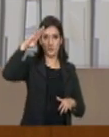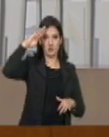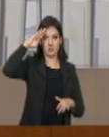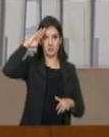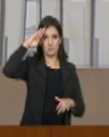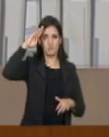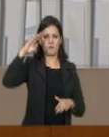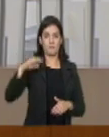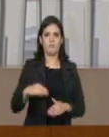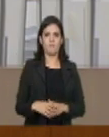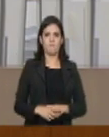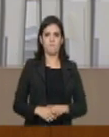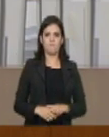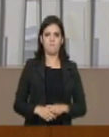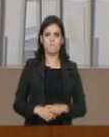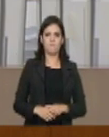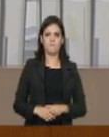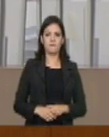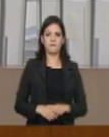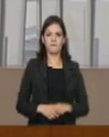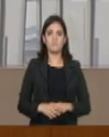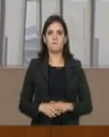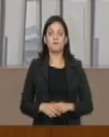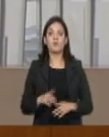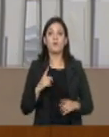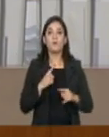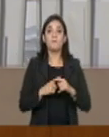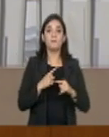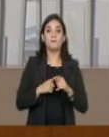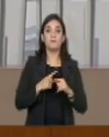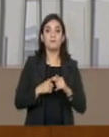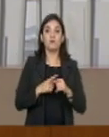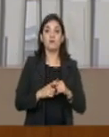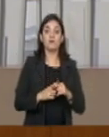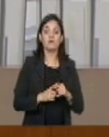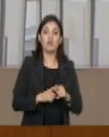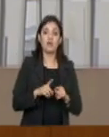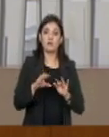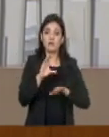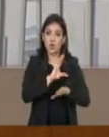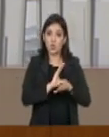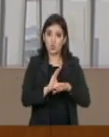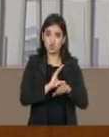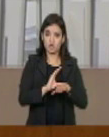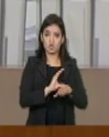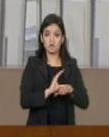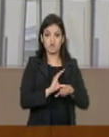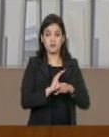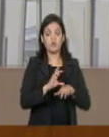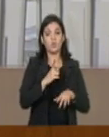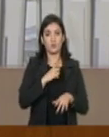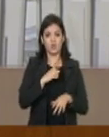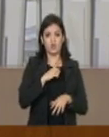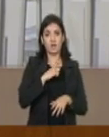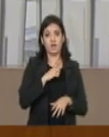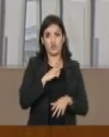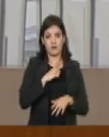no âmbito militar disciplinar. Por quê? Porque é excepcionado na Constituição. Mais tarde, lerei o dispositivo constitucional.